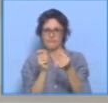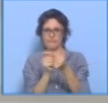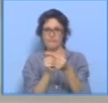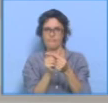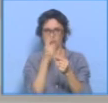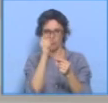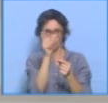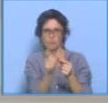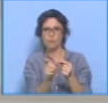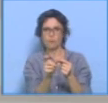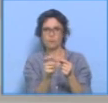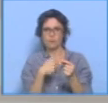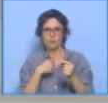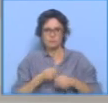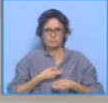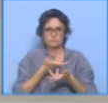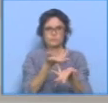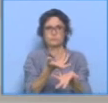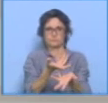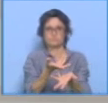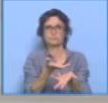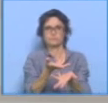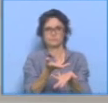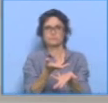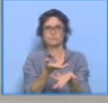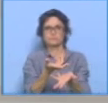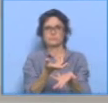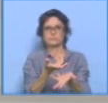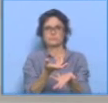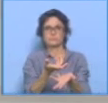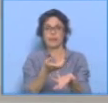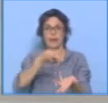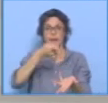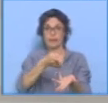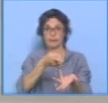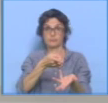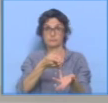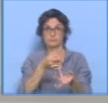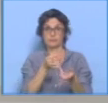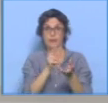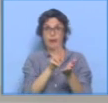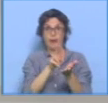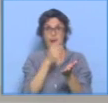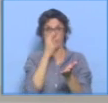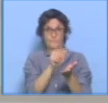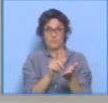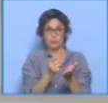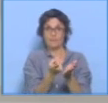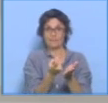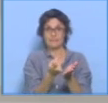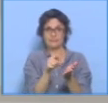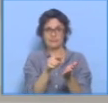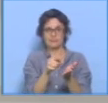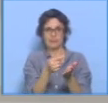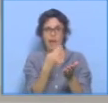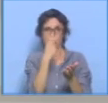precisado de ser ajudado, esse deve encontrar em mim o próximo. Isto é,